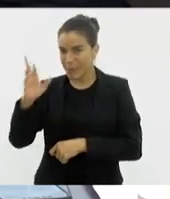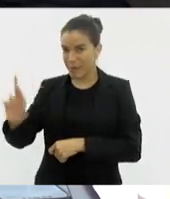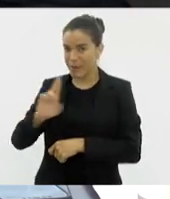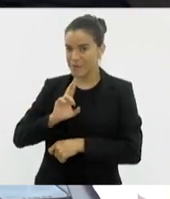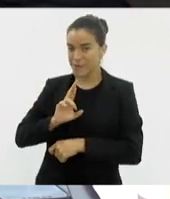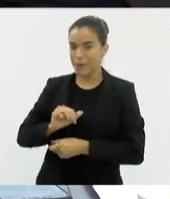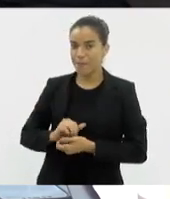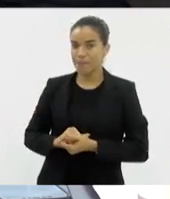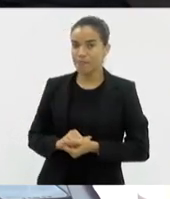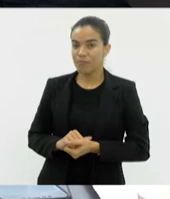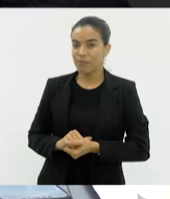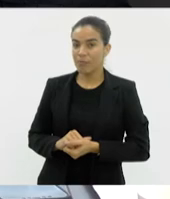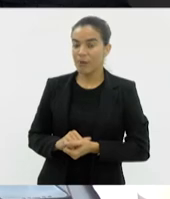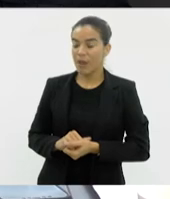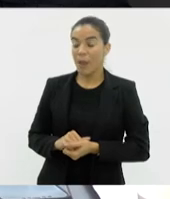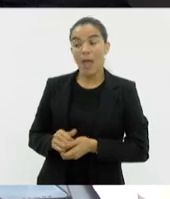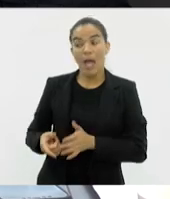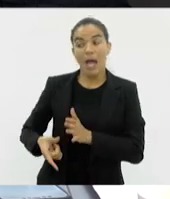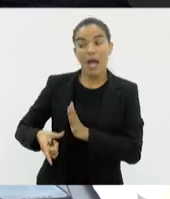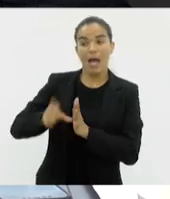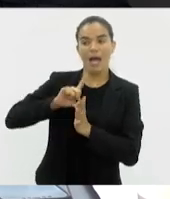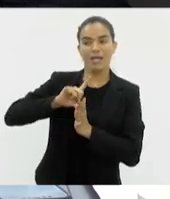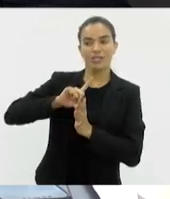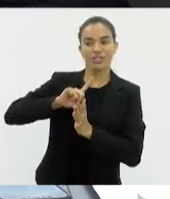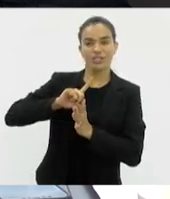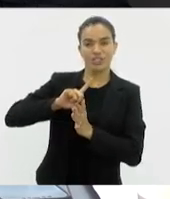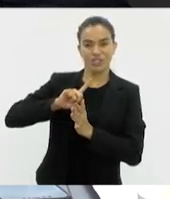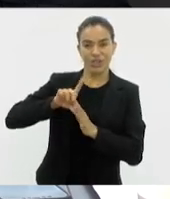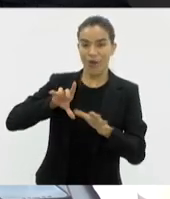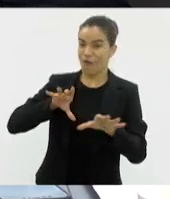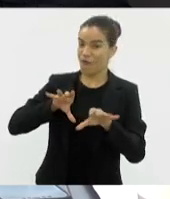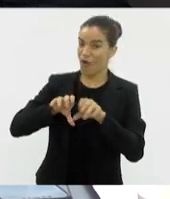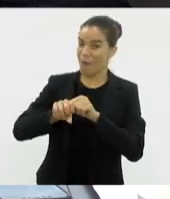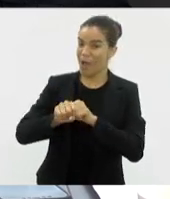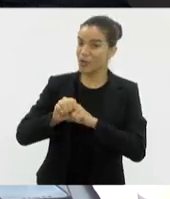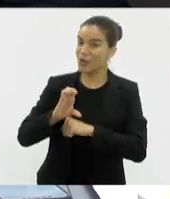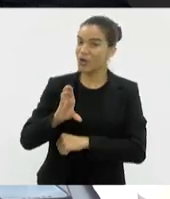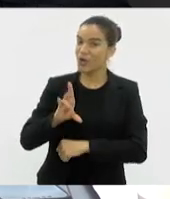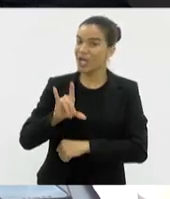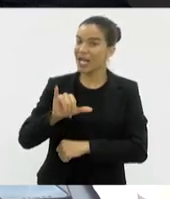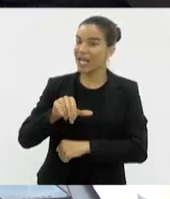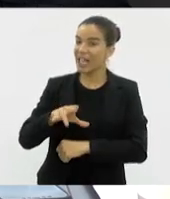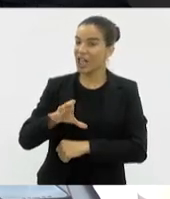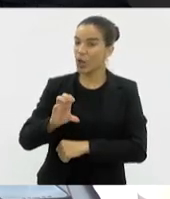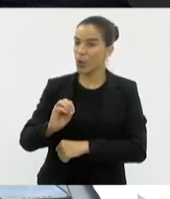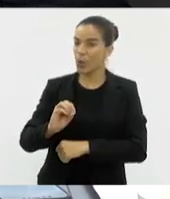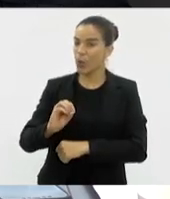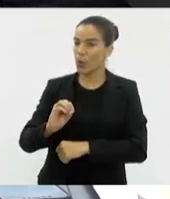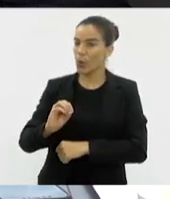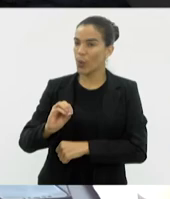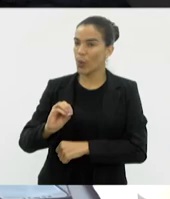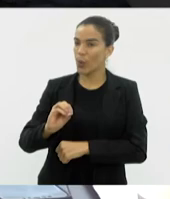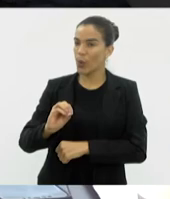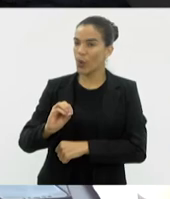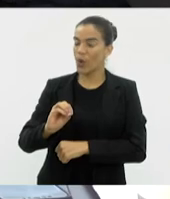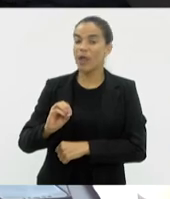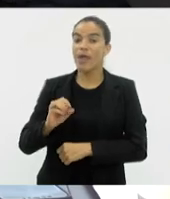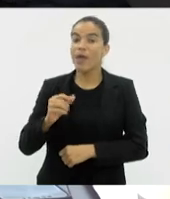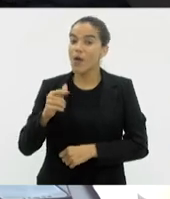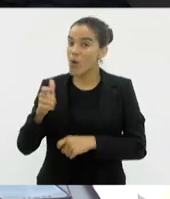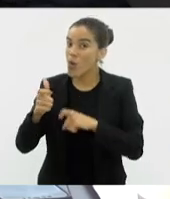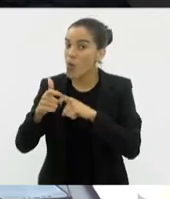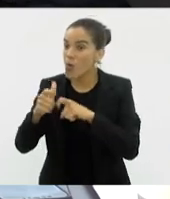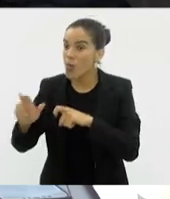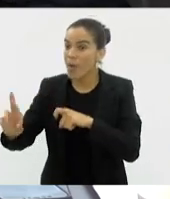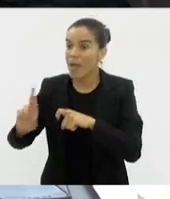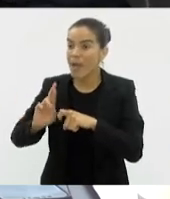Eu sou médico. Antes de ser cardiologista, eu sou um clínico. Todo especialista é um clínico. O médico